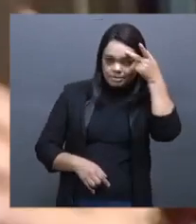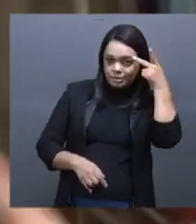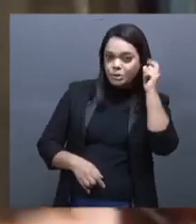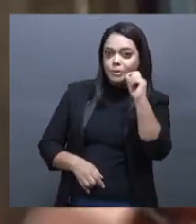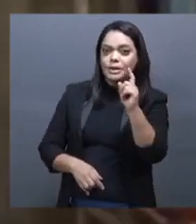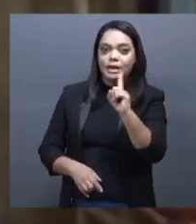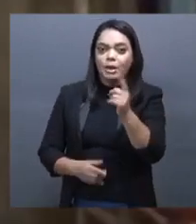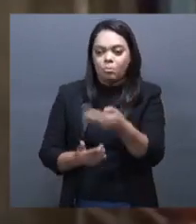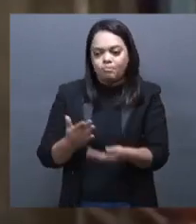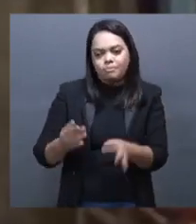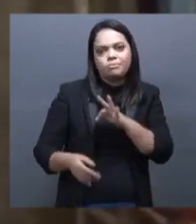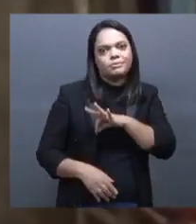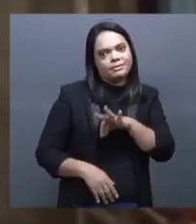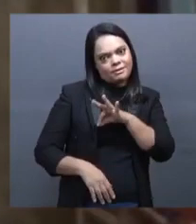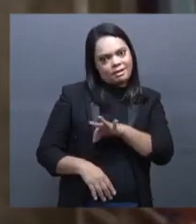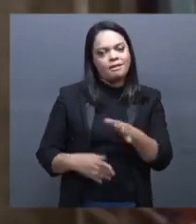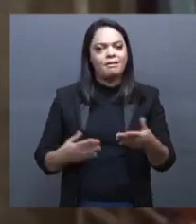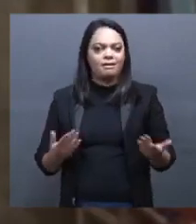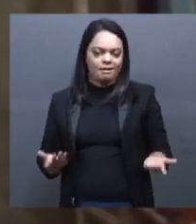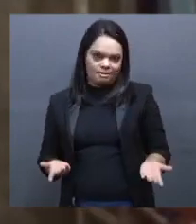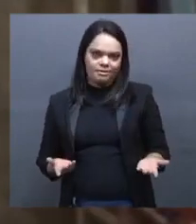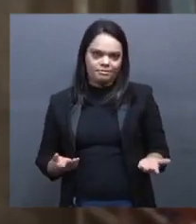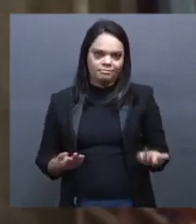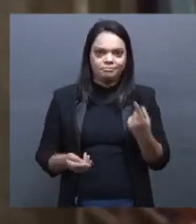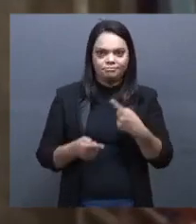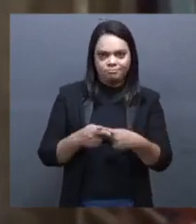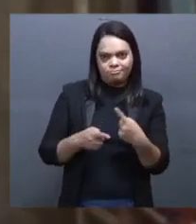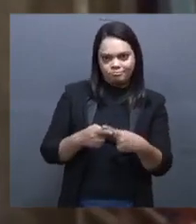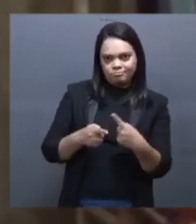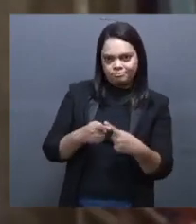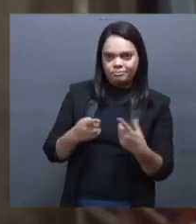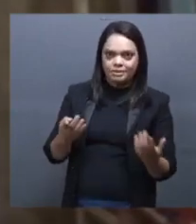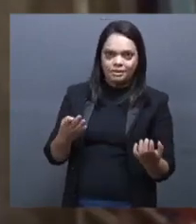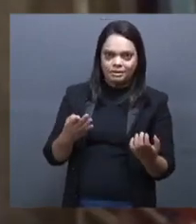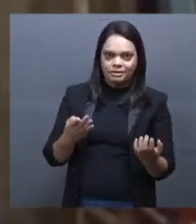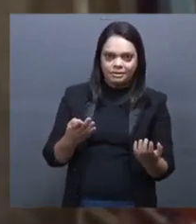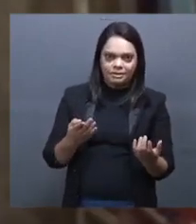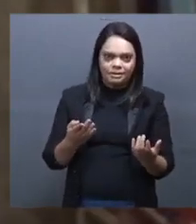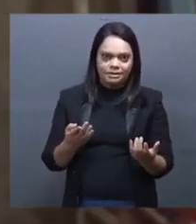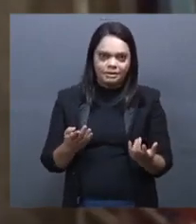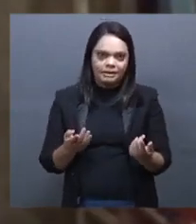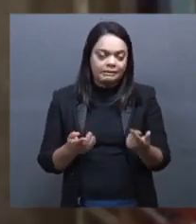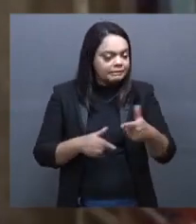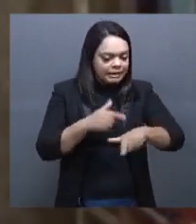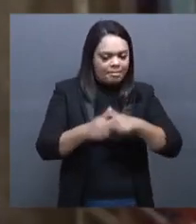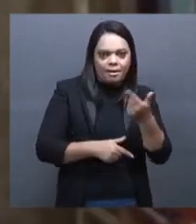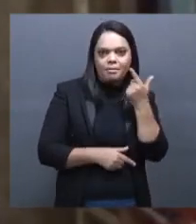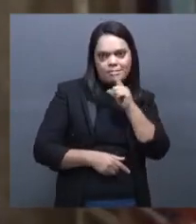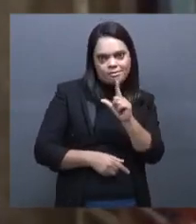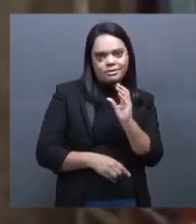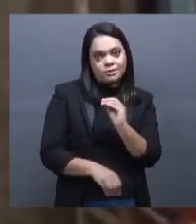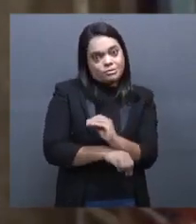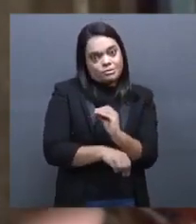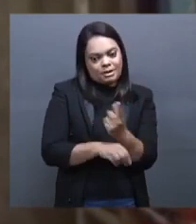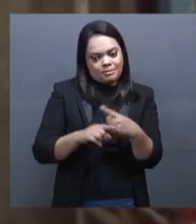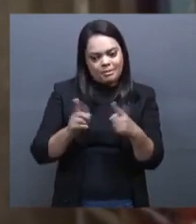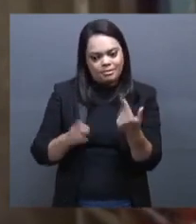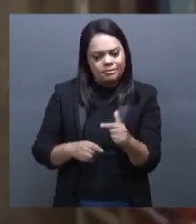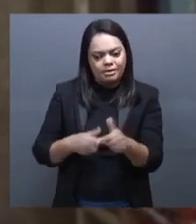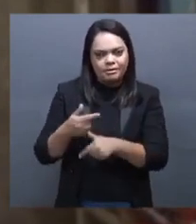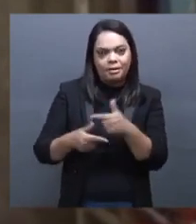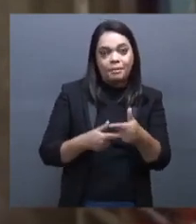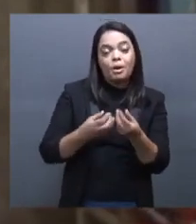né? De modo que eles sigam, de alguma forma, com capacidade de manterem o seu sustento, tá? Ocorre que, no